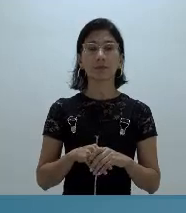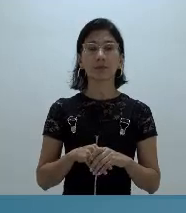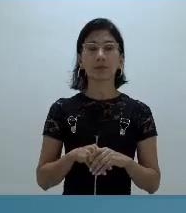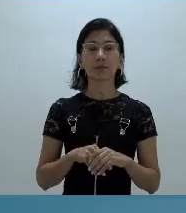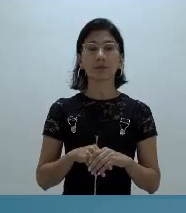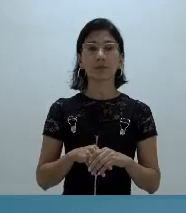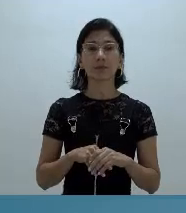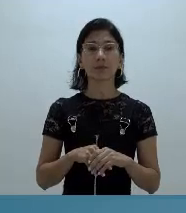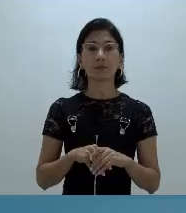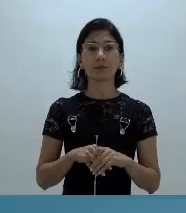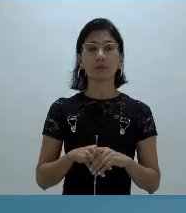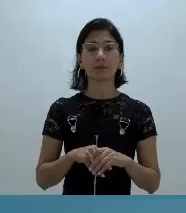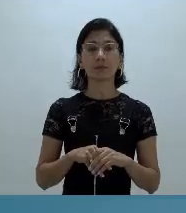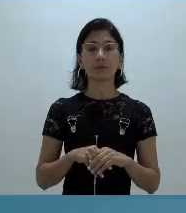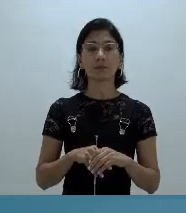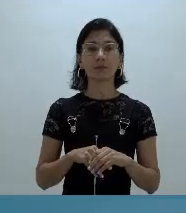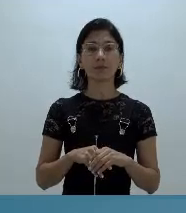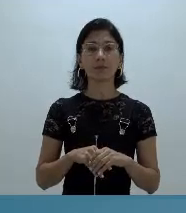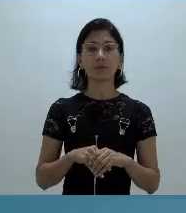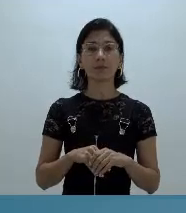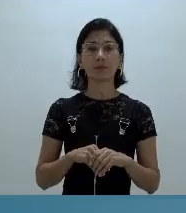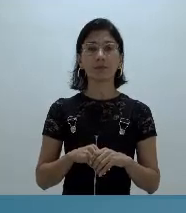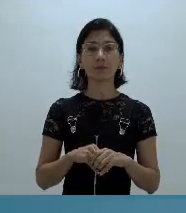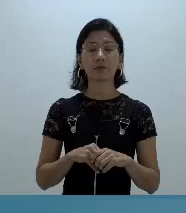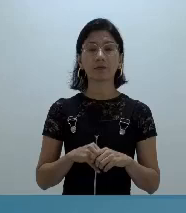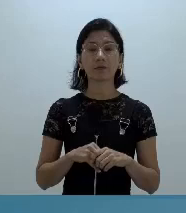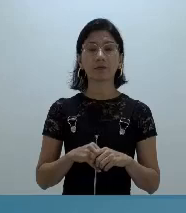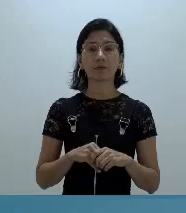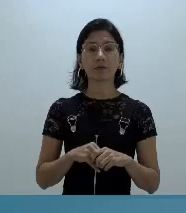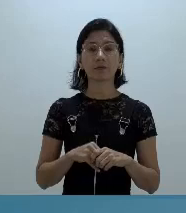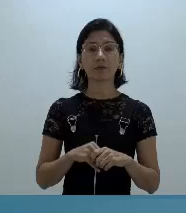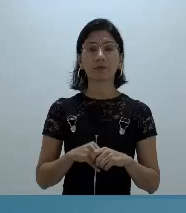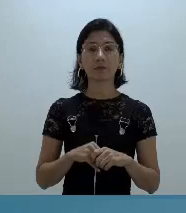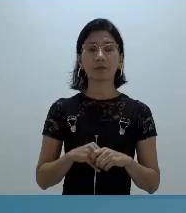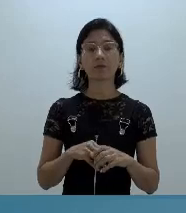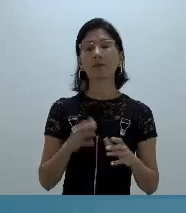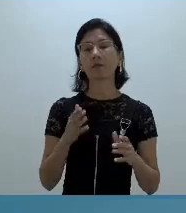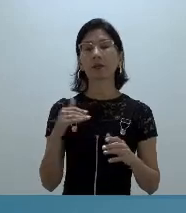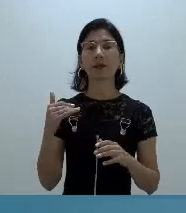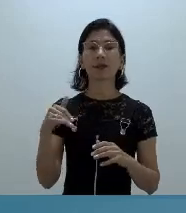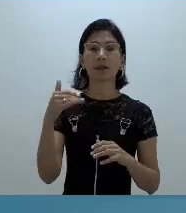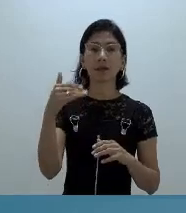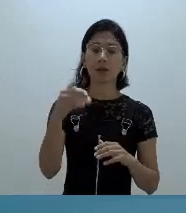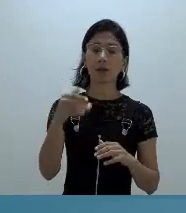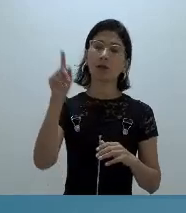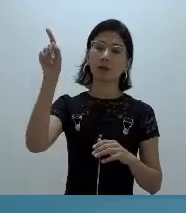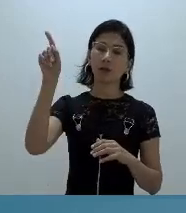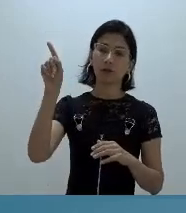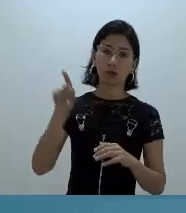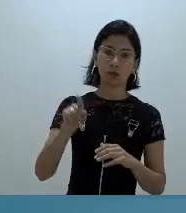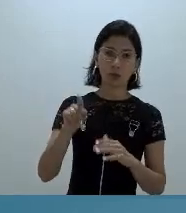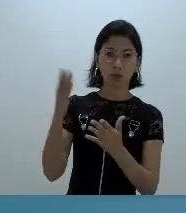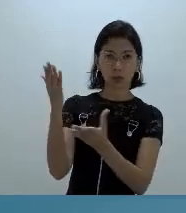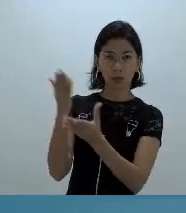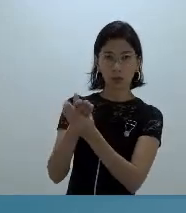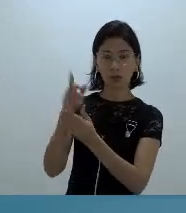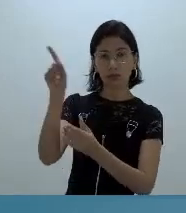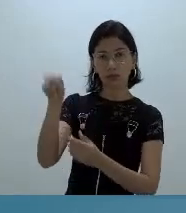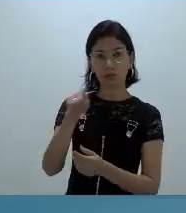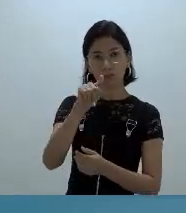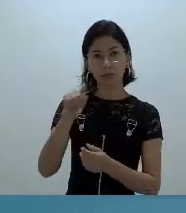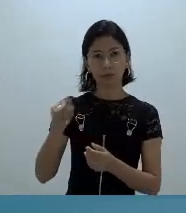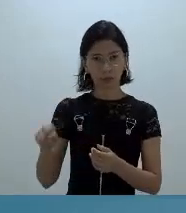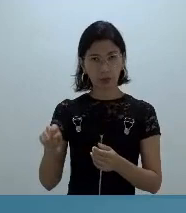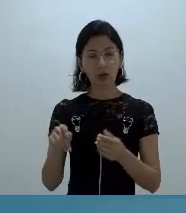em caso de acolhimento com a consequente extinção do processo executório, mesmo que haja